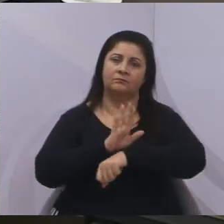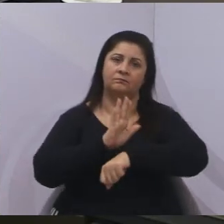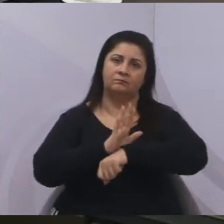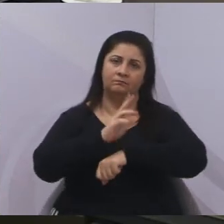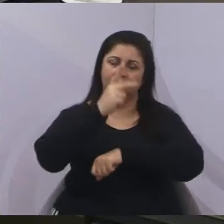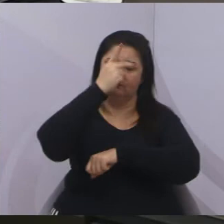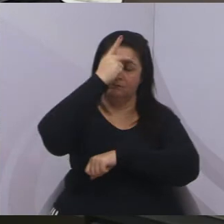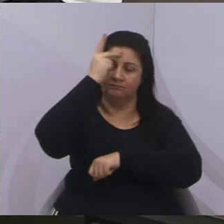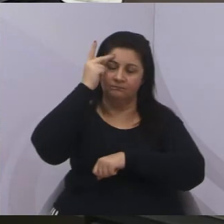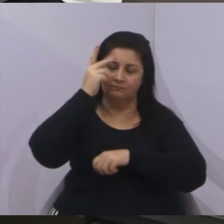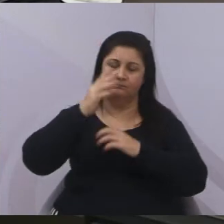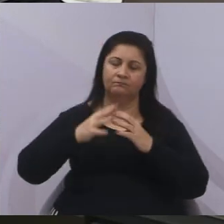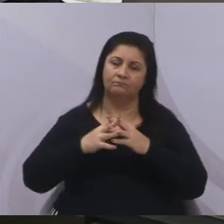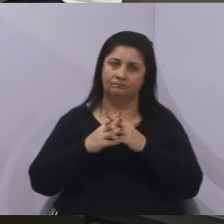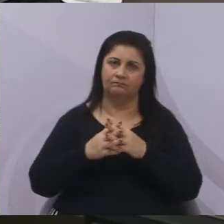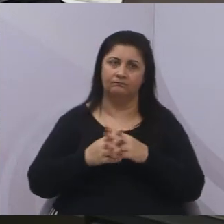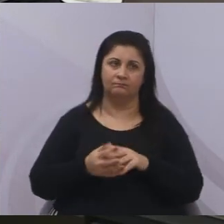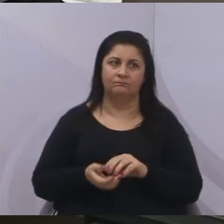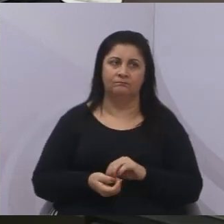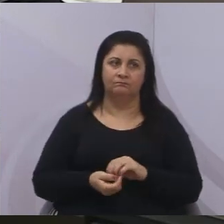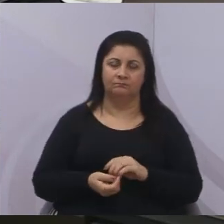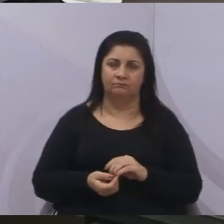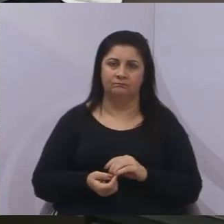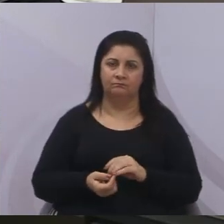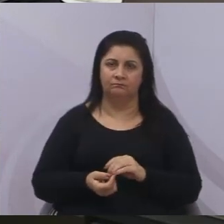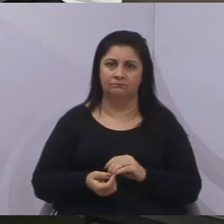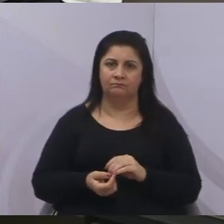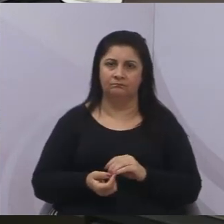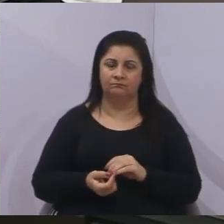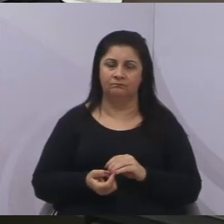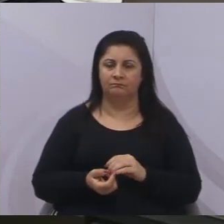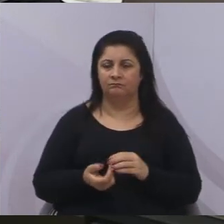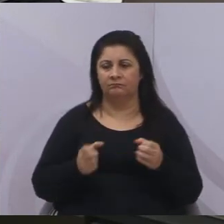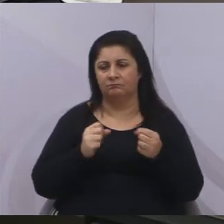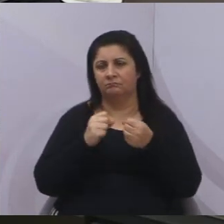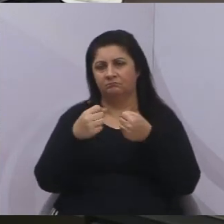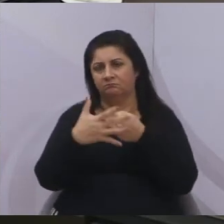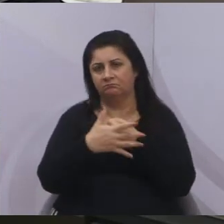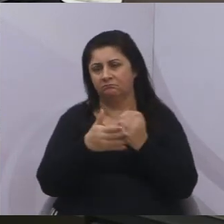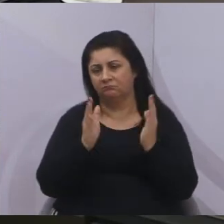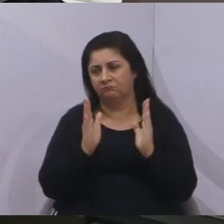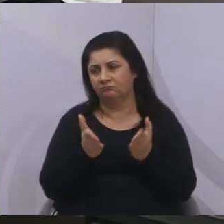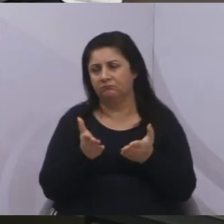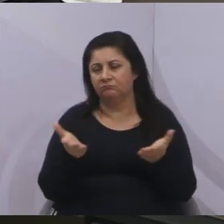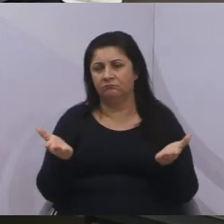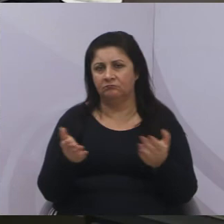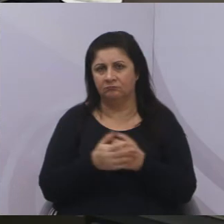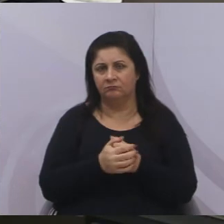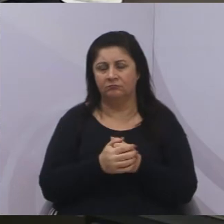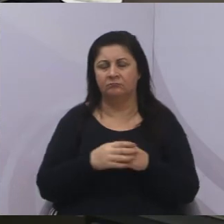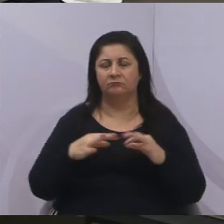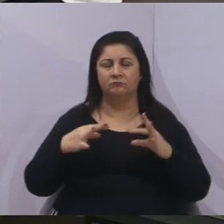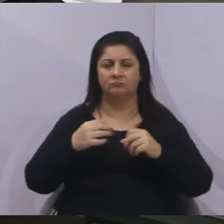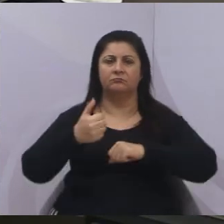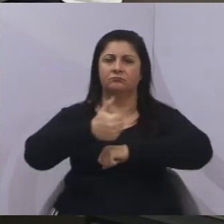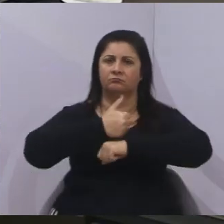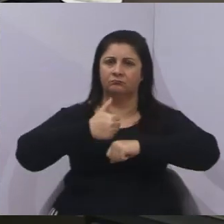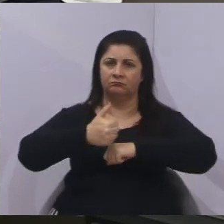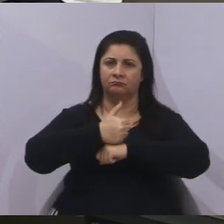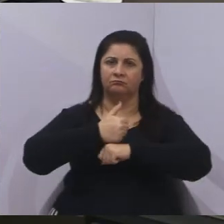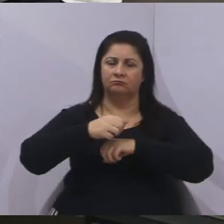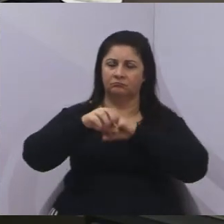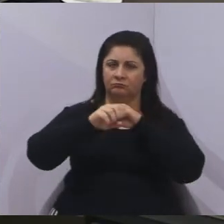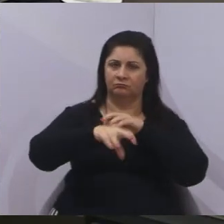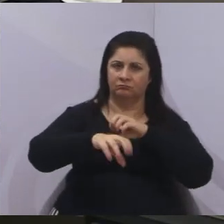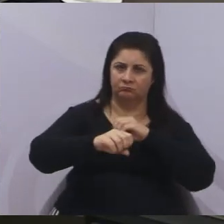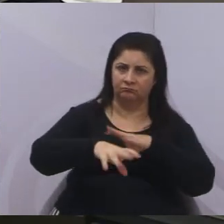que estão com dificuldade. Na pandemia, não preciso nem falar o quanto os profissionais da educação e